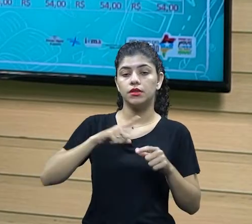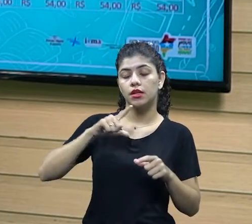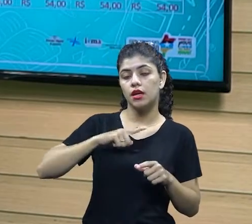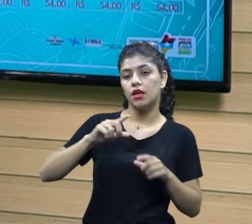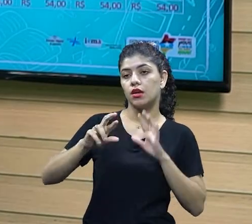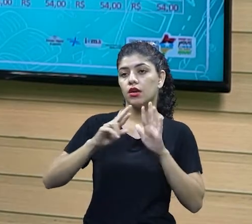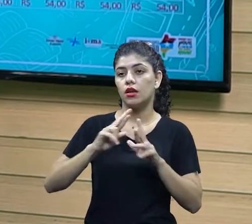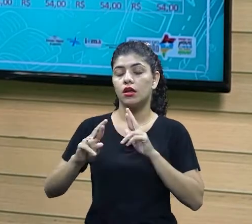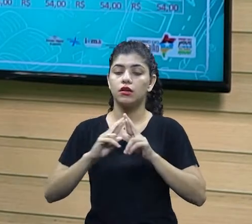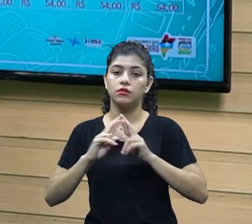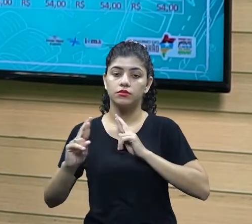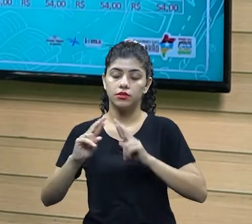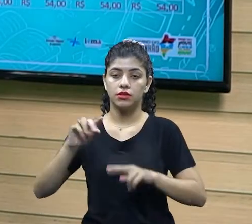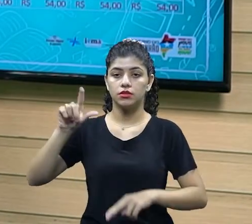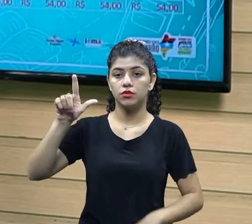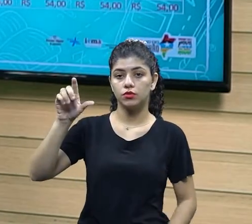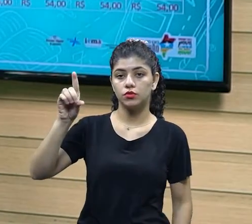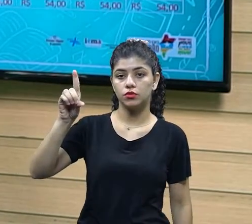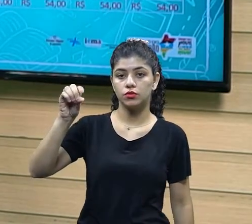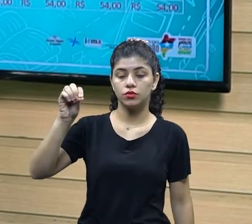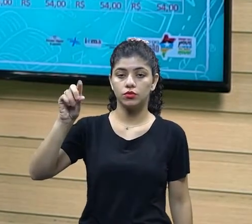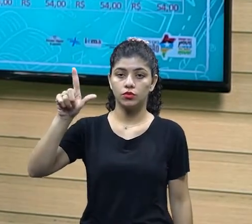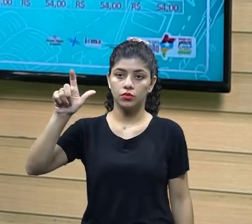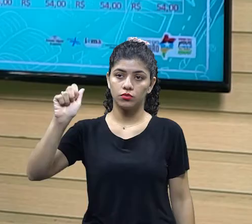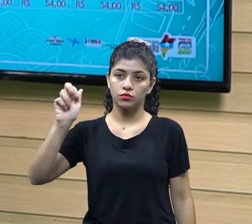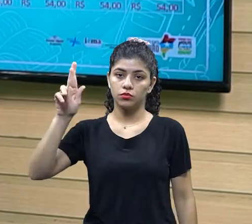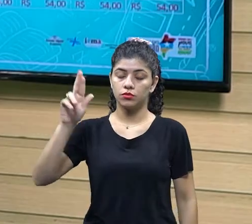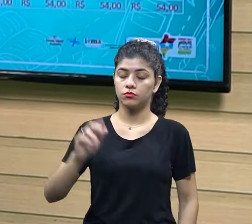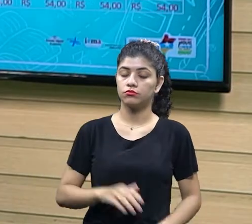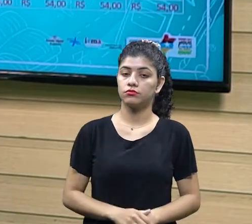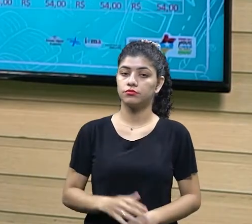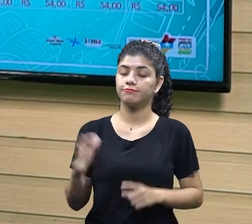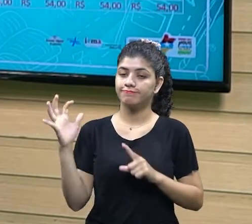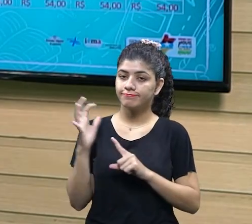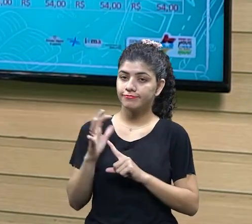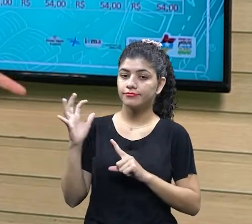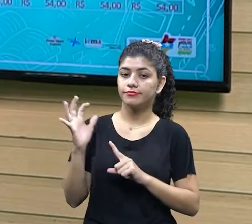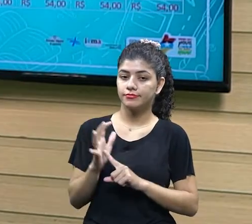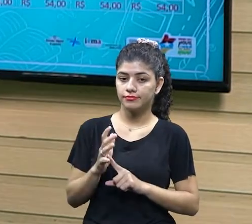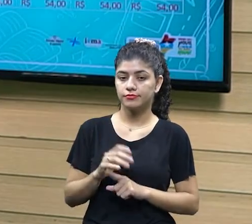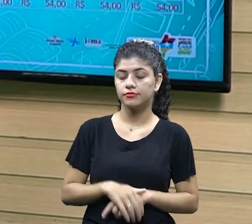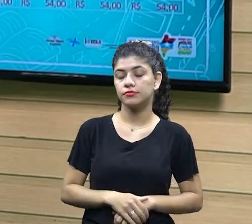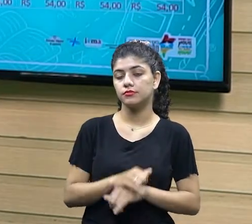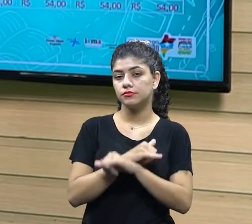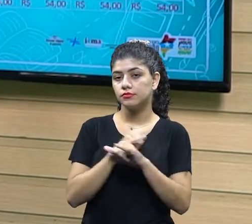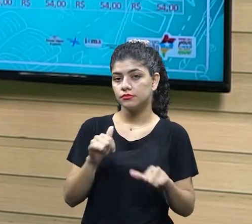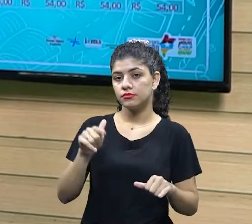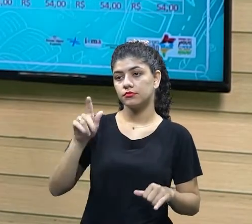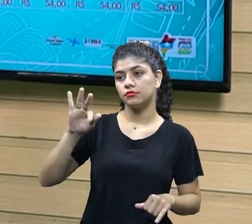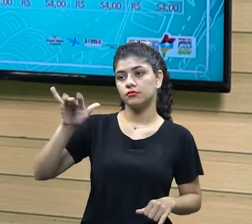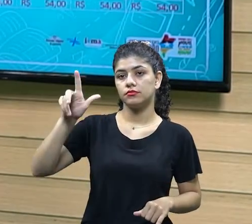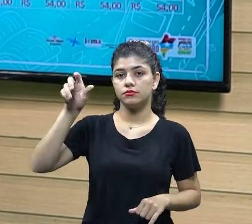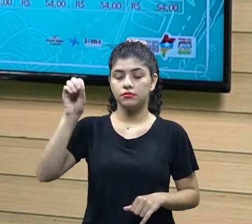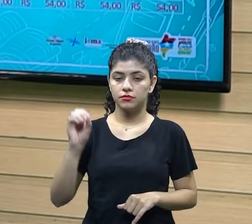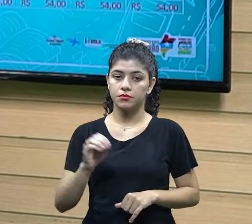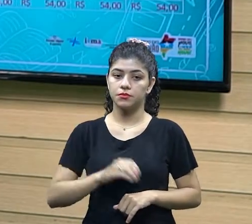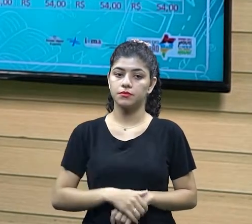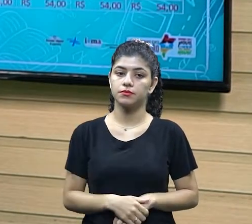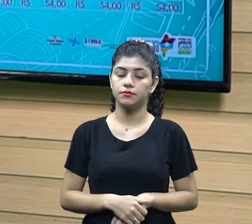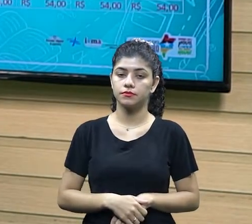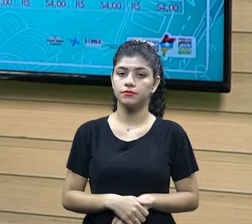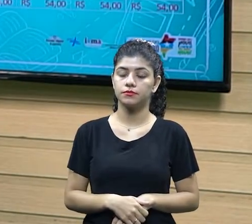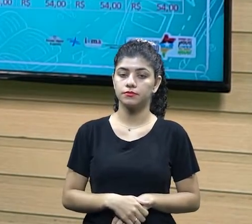dólar ele oscila muito de acordo com a economia. Às vezes o dólar está em alta, às vezes o dólar está em baixa, e o que vai dizer o preço do trigo é alta ou abaixo do